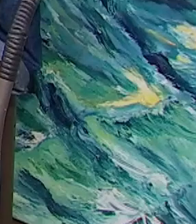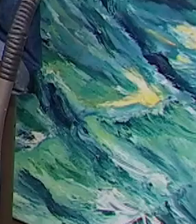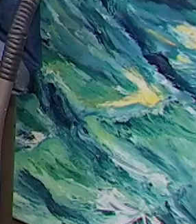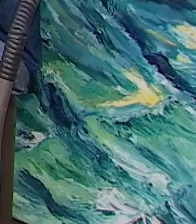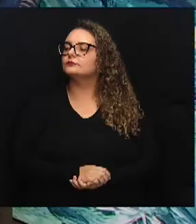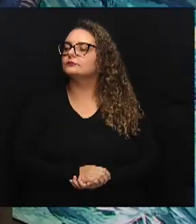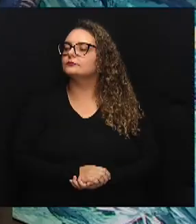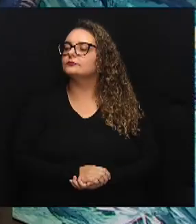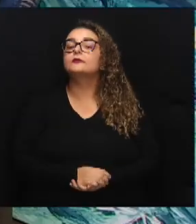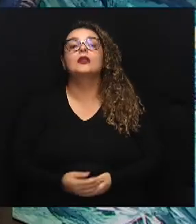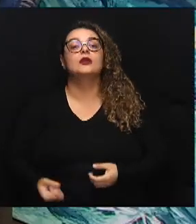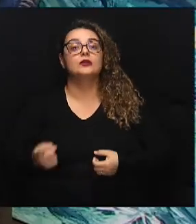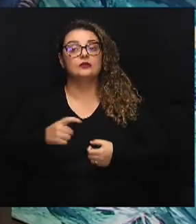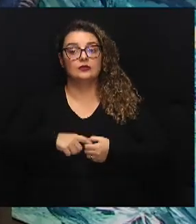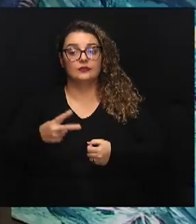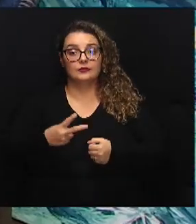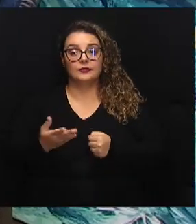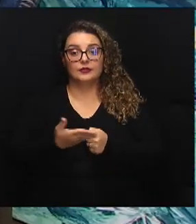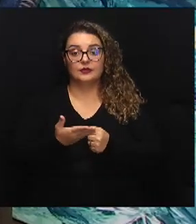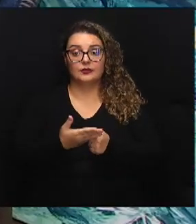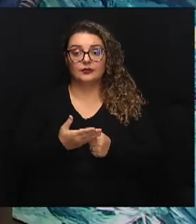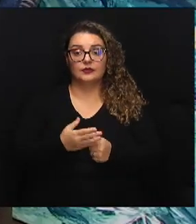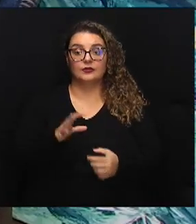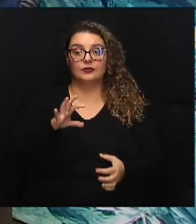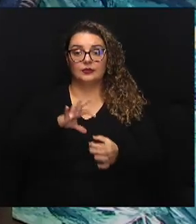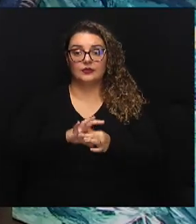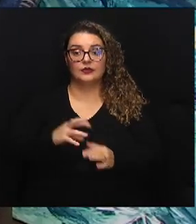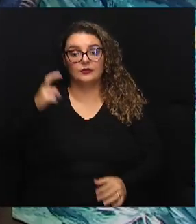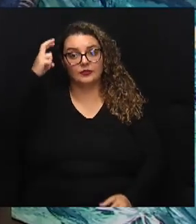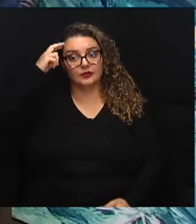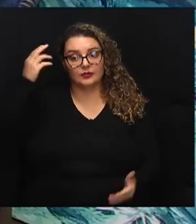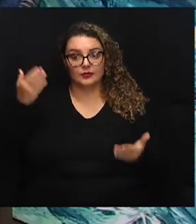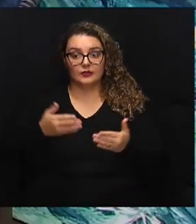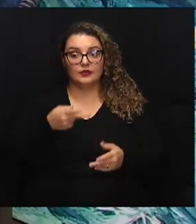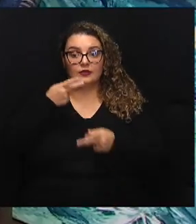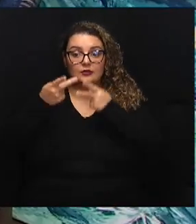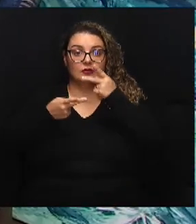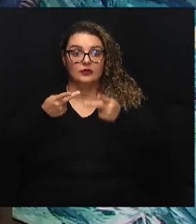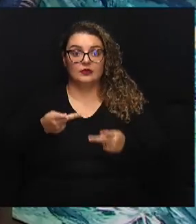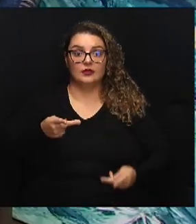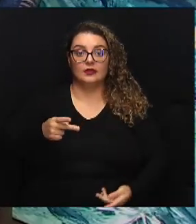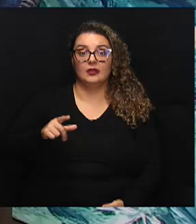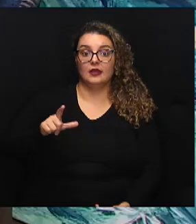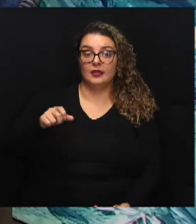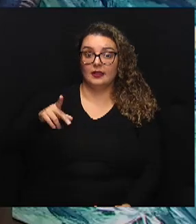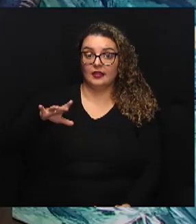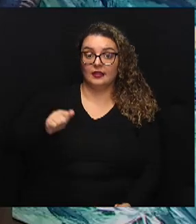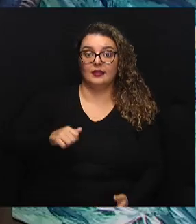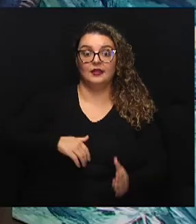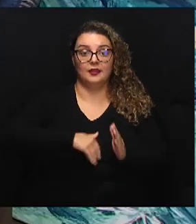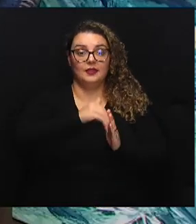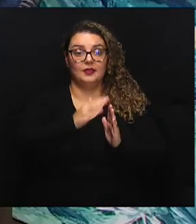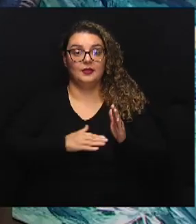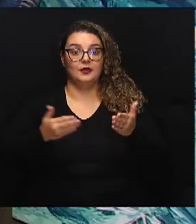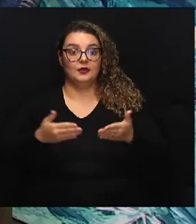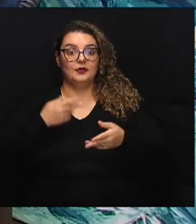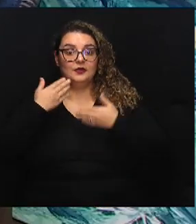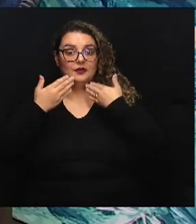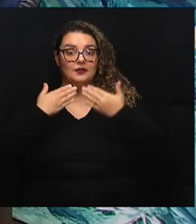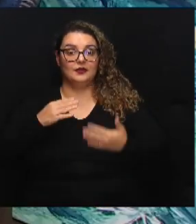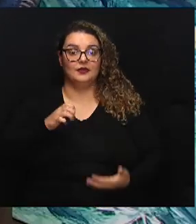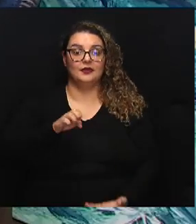De volta para o segundo bloco do Conexão Cultural de hoje, ainda falando sobre as lendas dos pincéis. Hoje a gente veio falar com